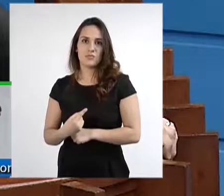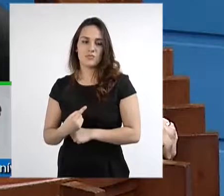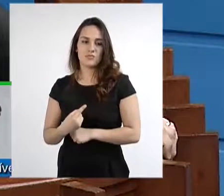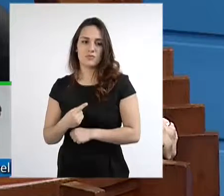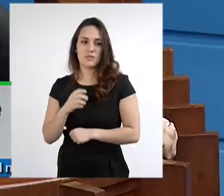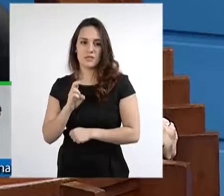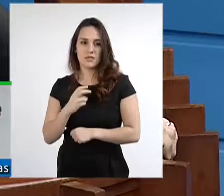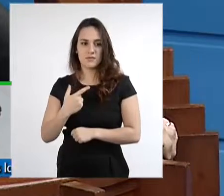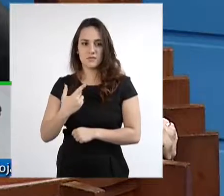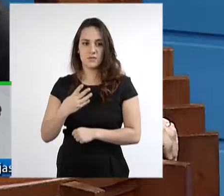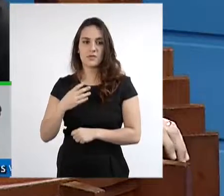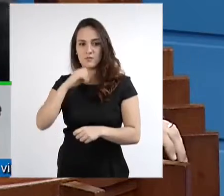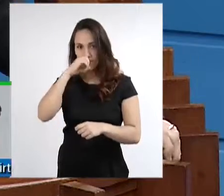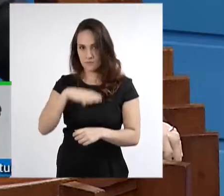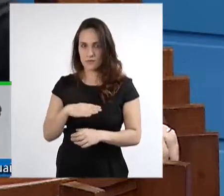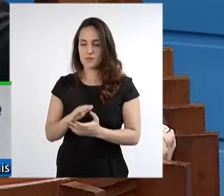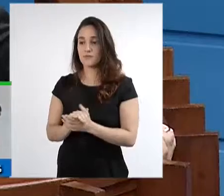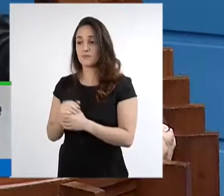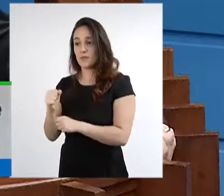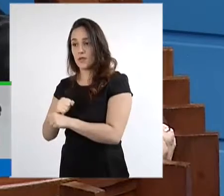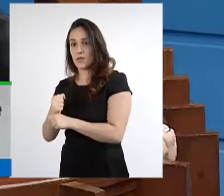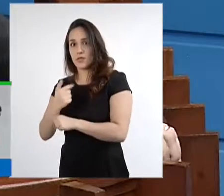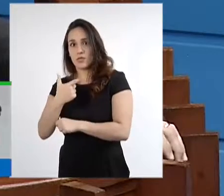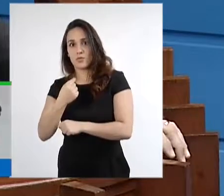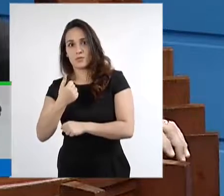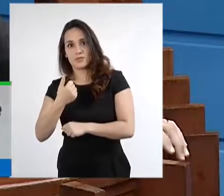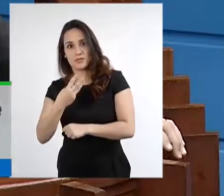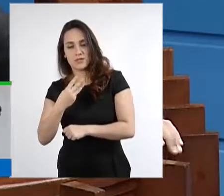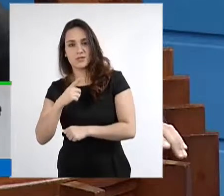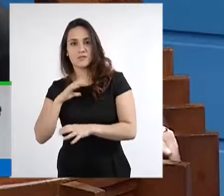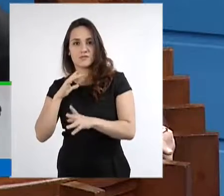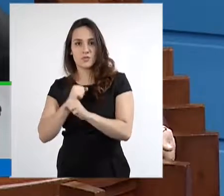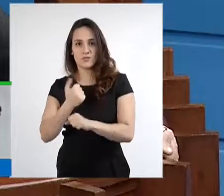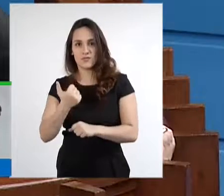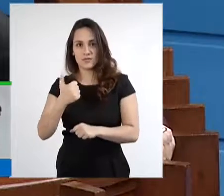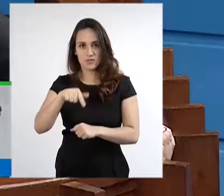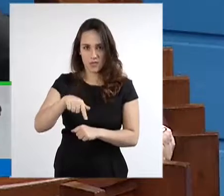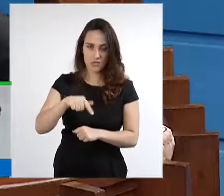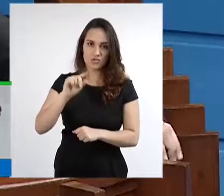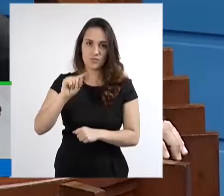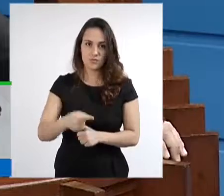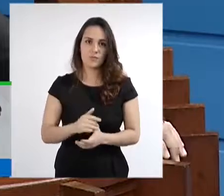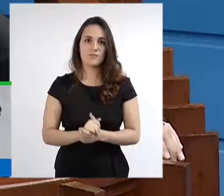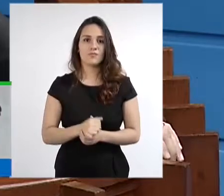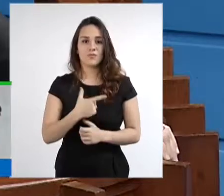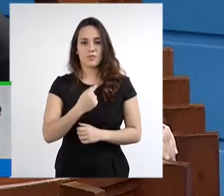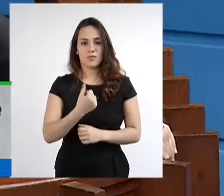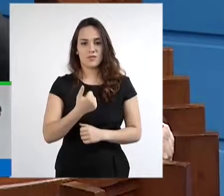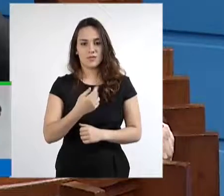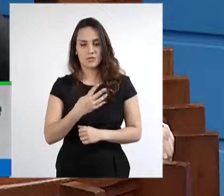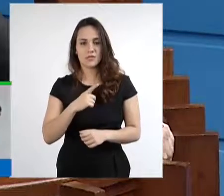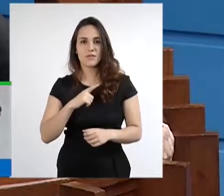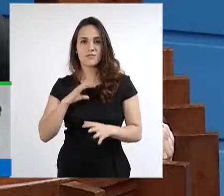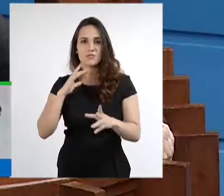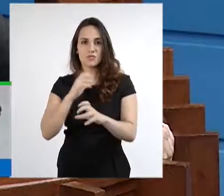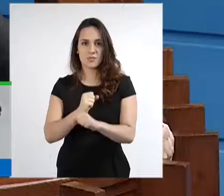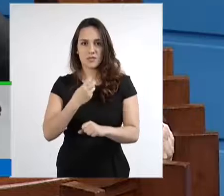23.524. Em 2013, 27 mil. Em 2014, 32 mil.